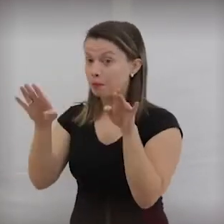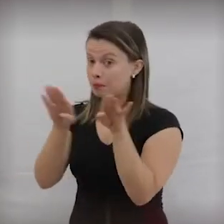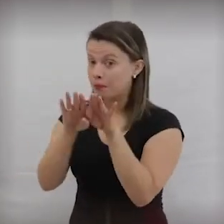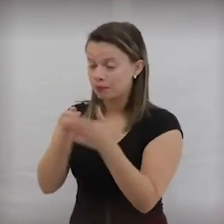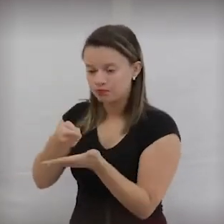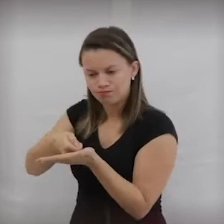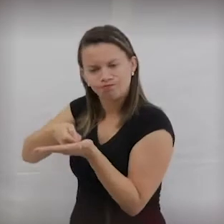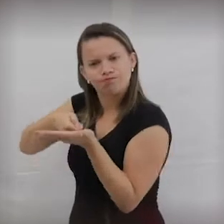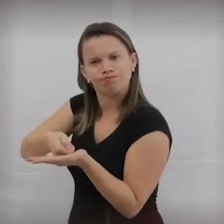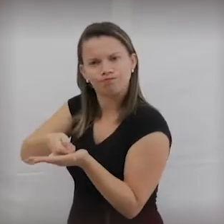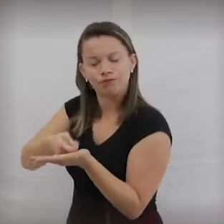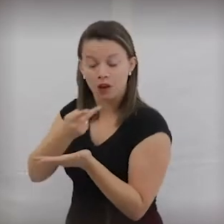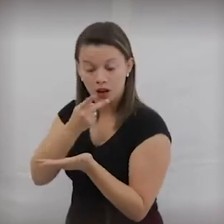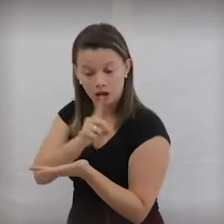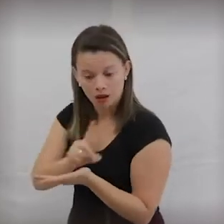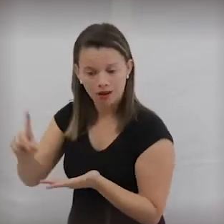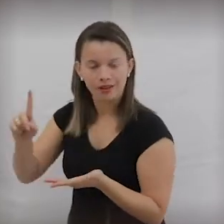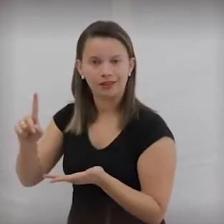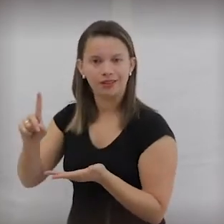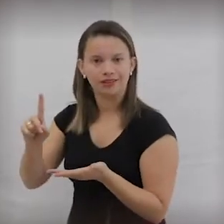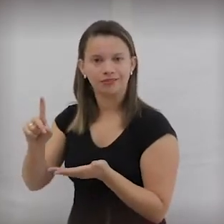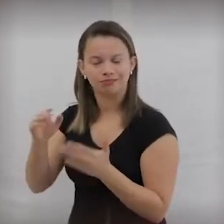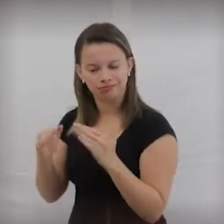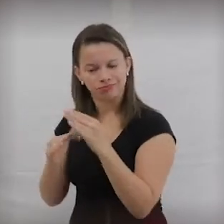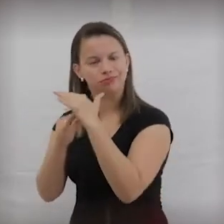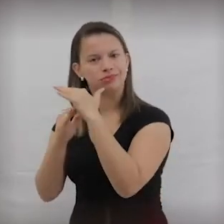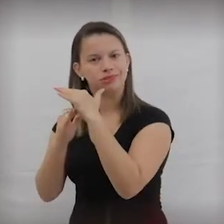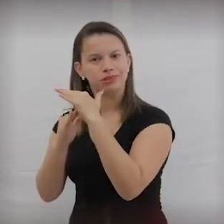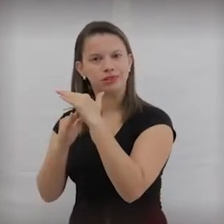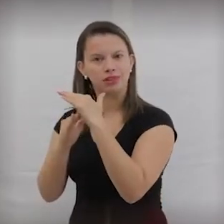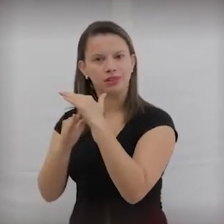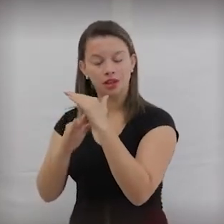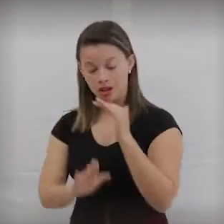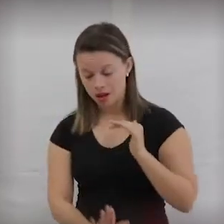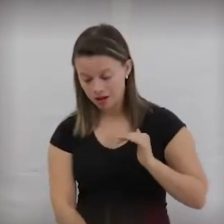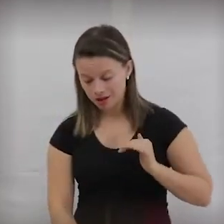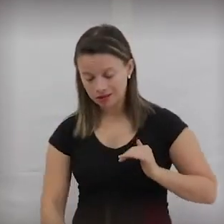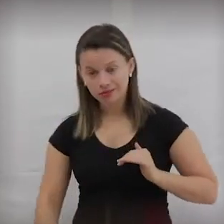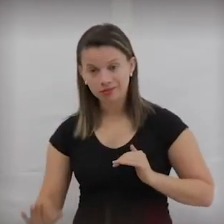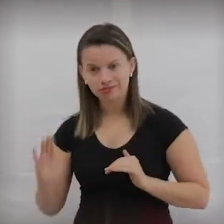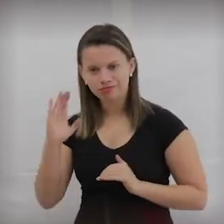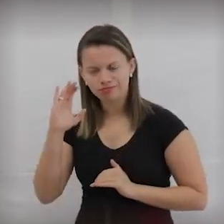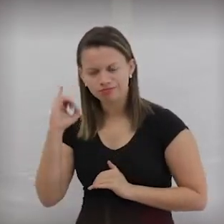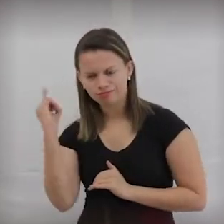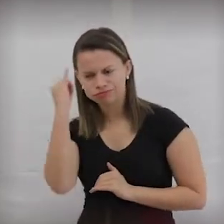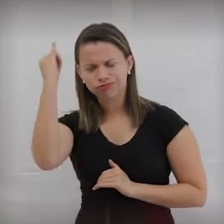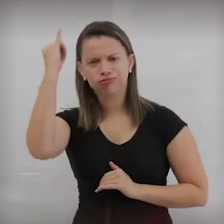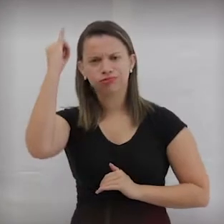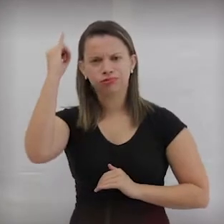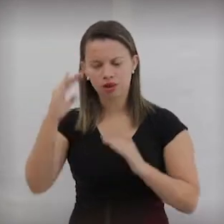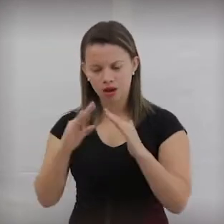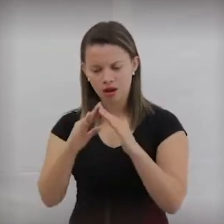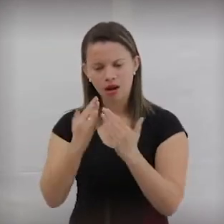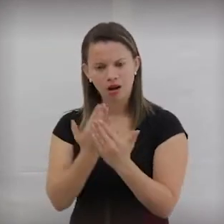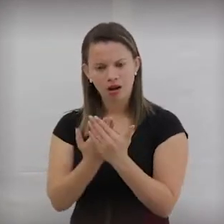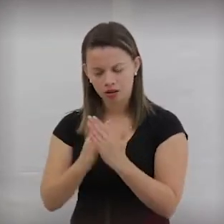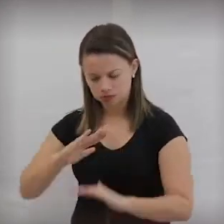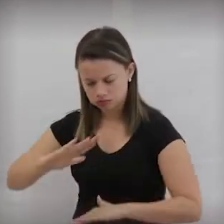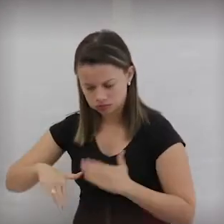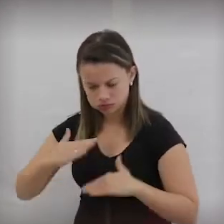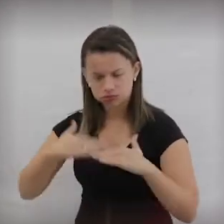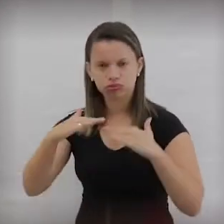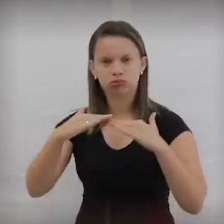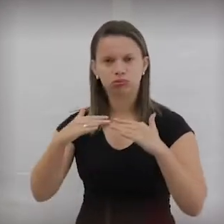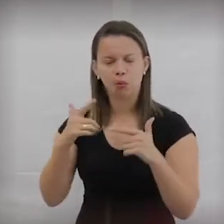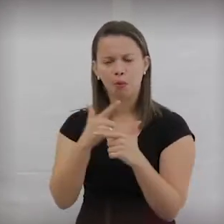casa, saber dizer não, dar limites, é fundamental para essas crianças irem melhor na escola, terem melhor desenvolvimento, terem